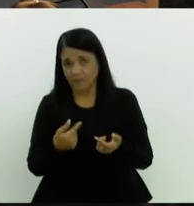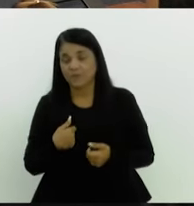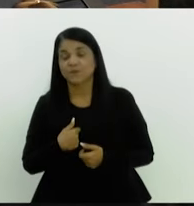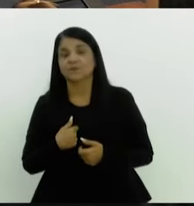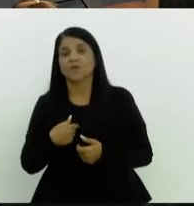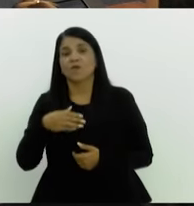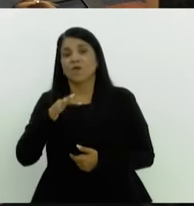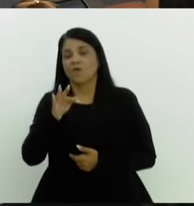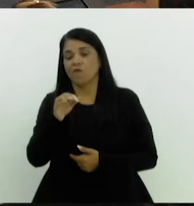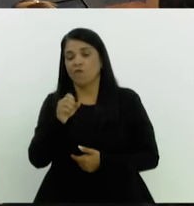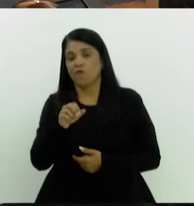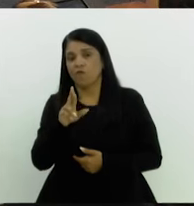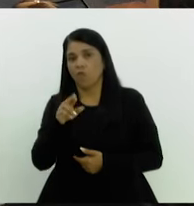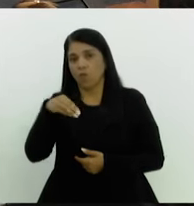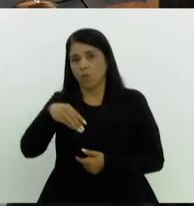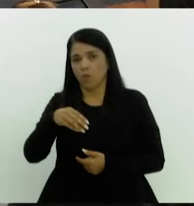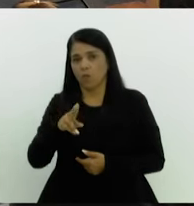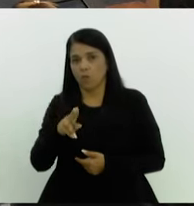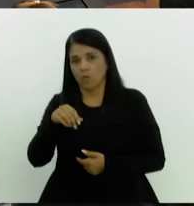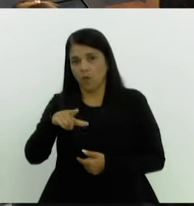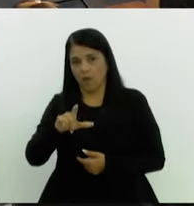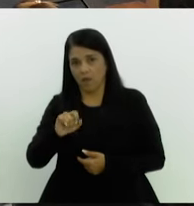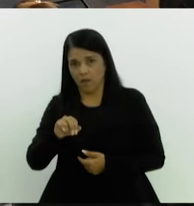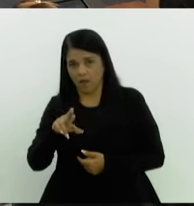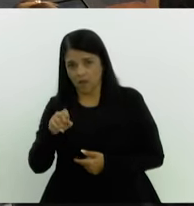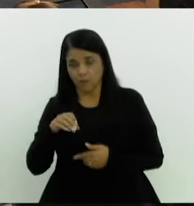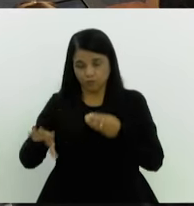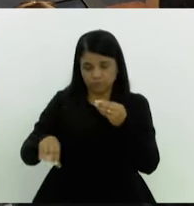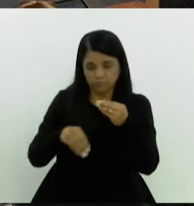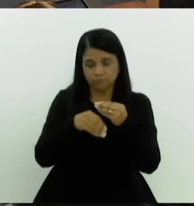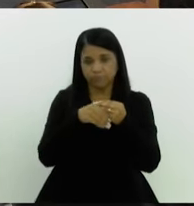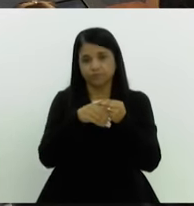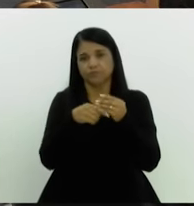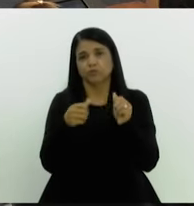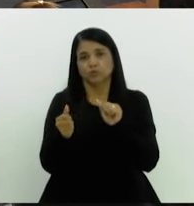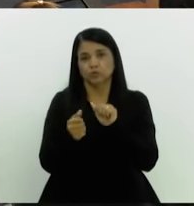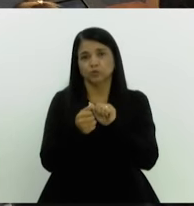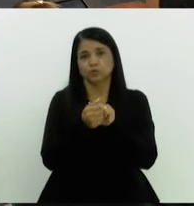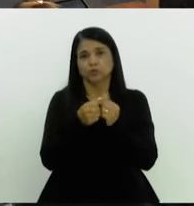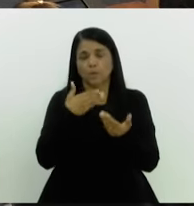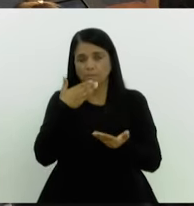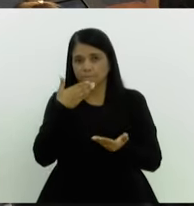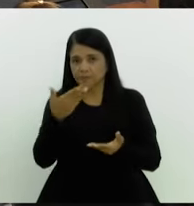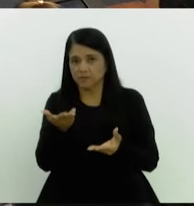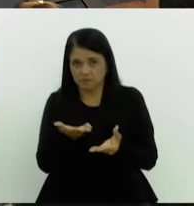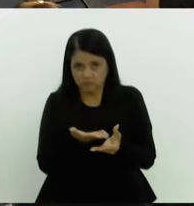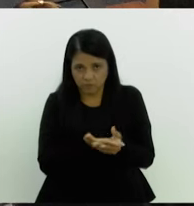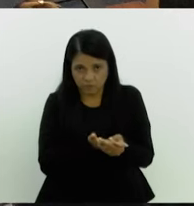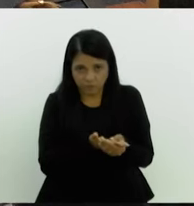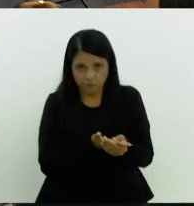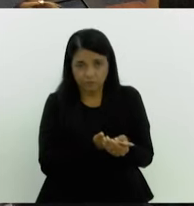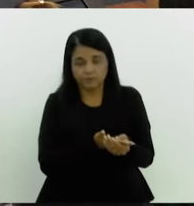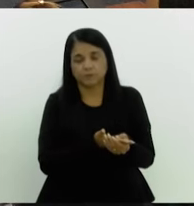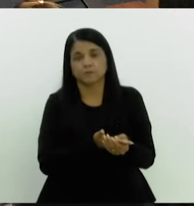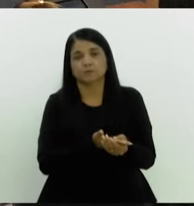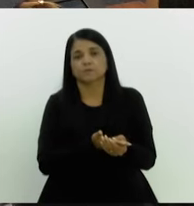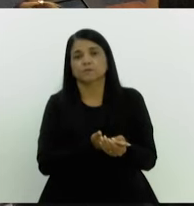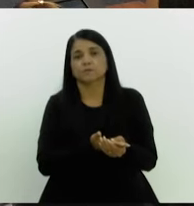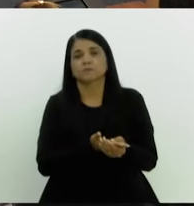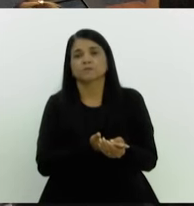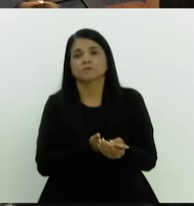formulários estejam adun ados as peças iniciais estejam junto das petições iniciais dos processos para que a gente tenha